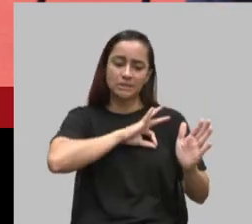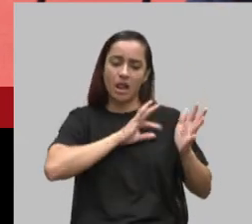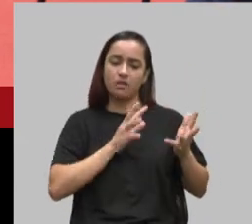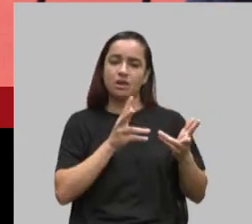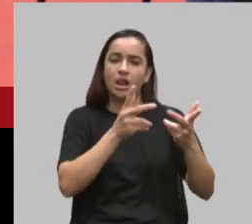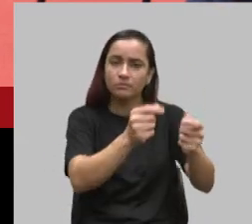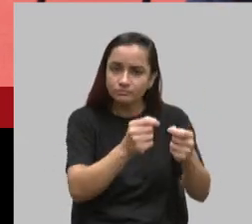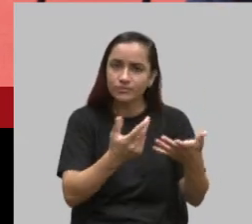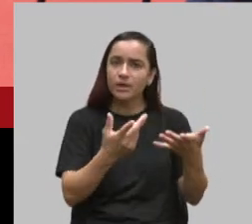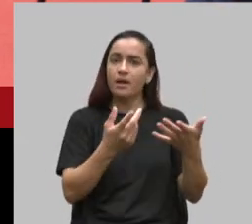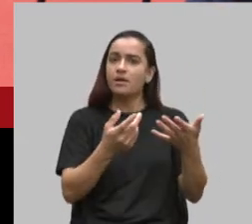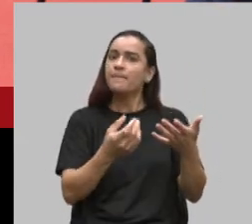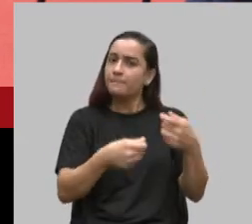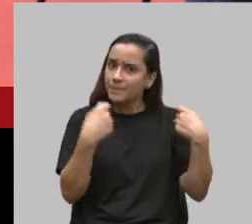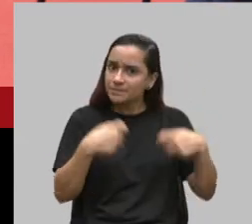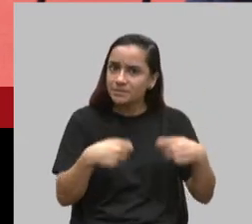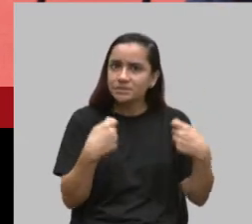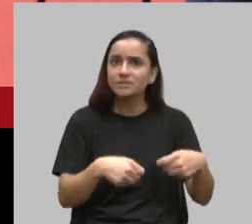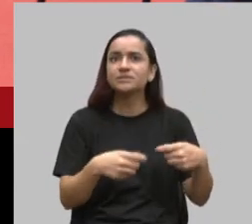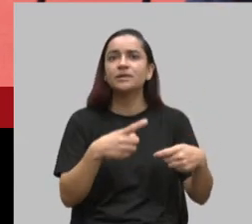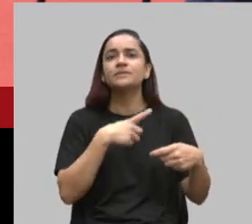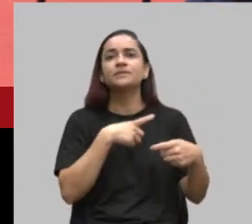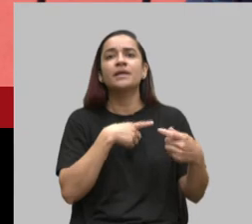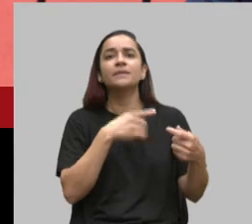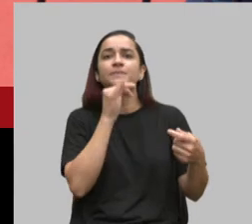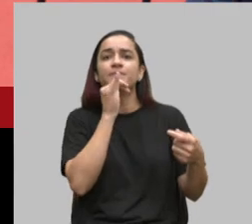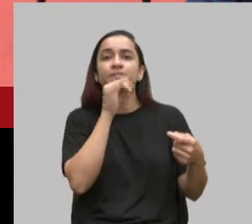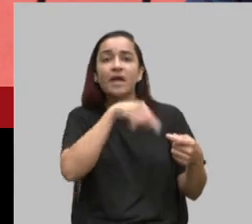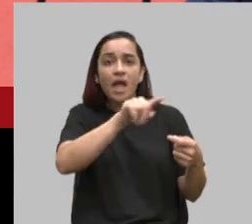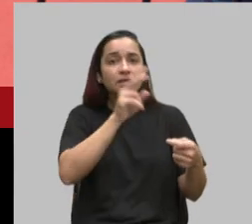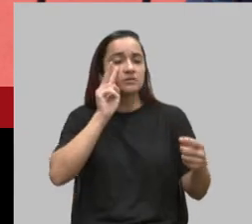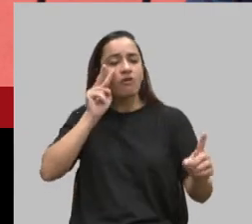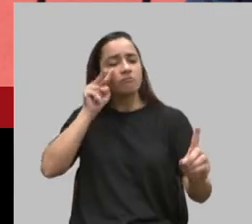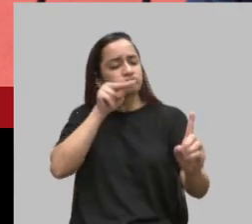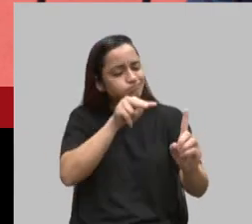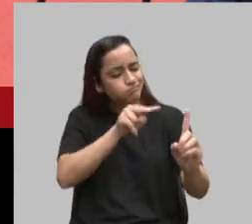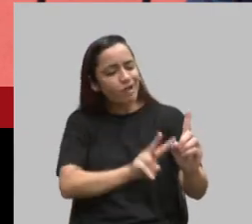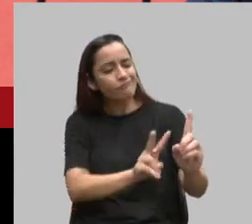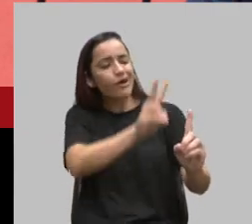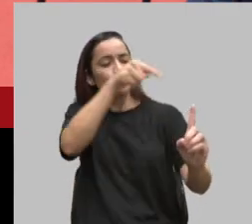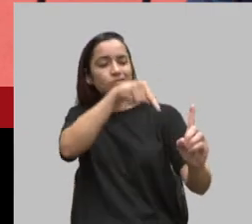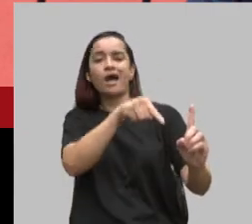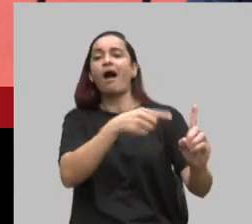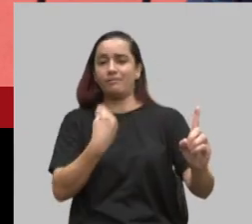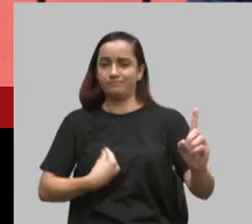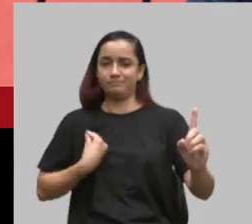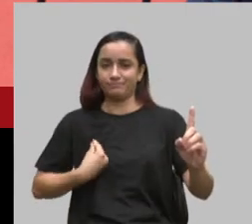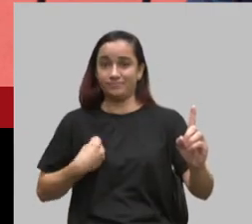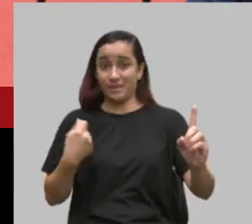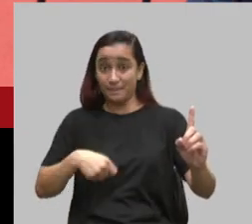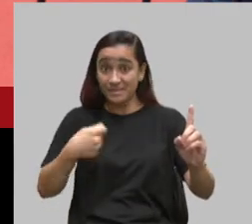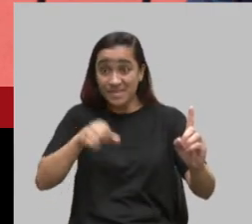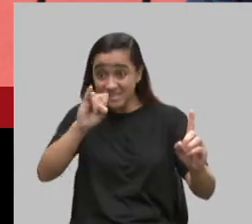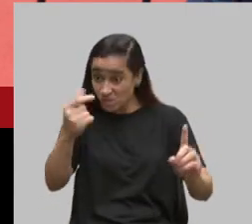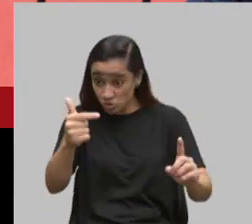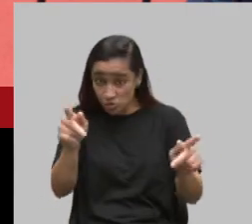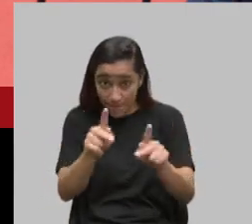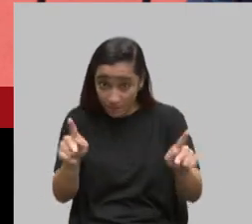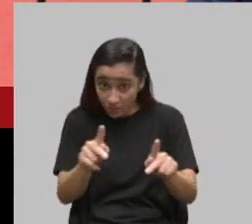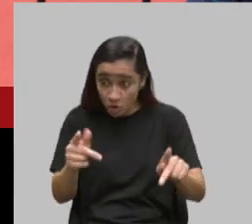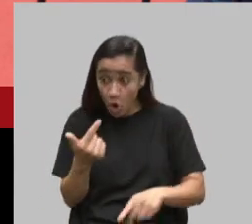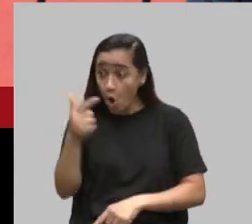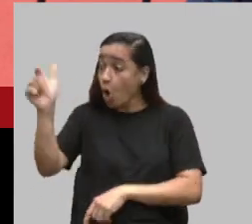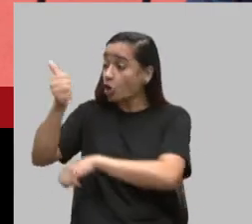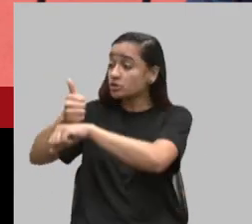produtividade eles precisam ser vistos como eles Realmente são Porque sem professor não existe nenhuma profissão e hoje